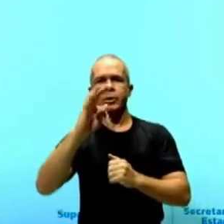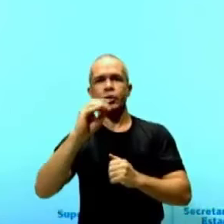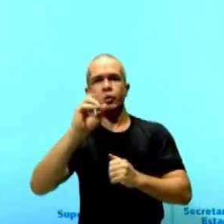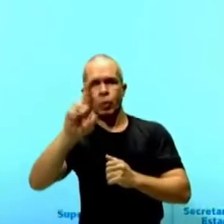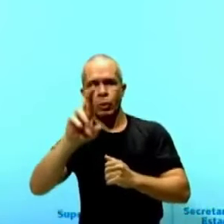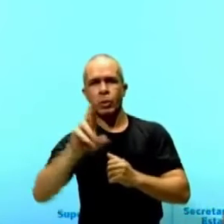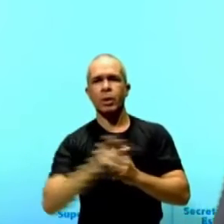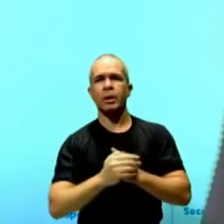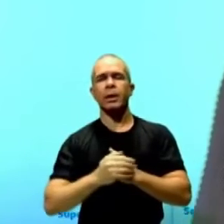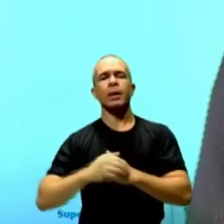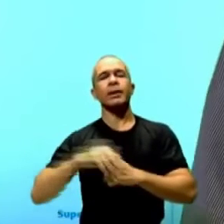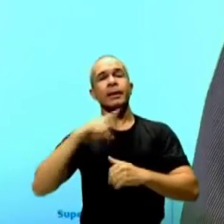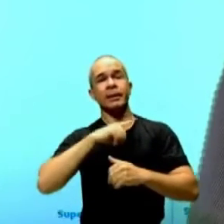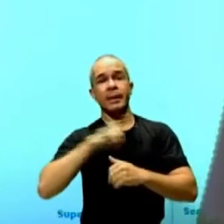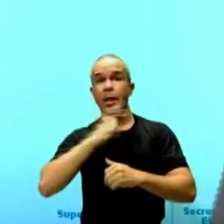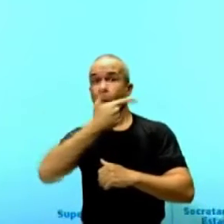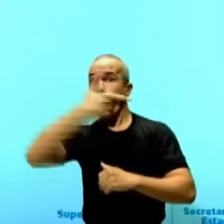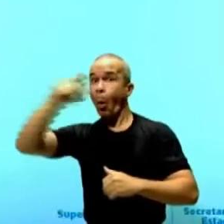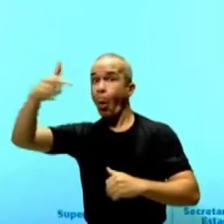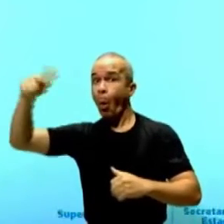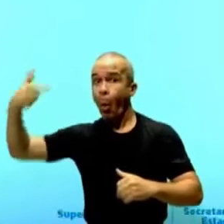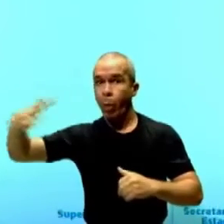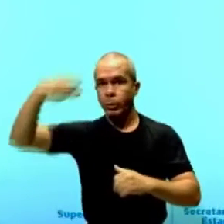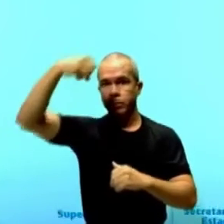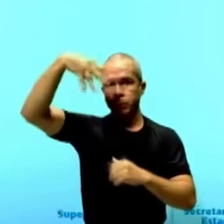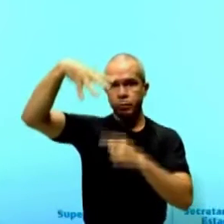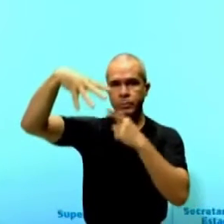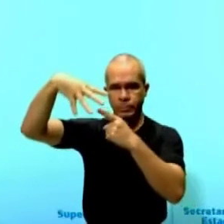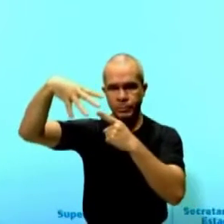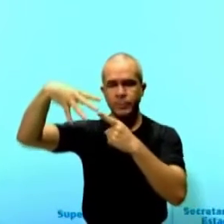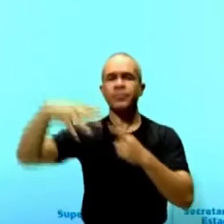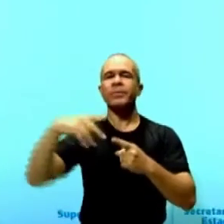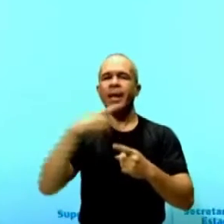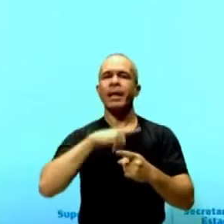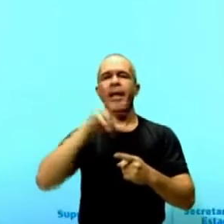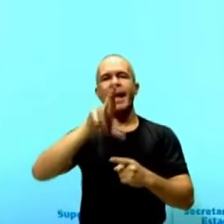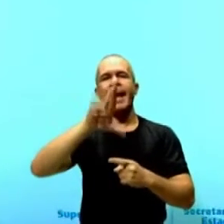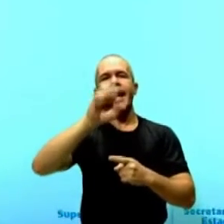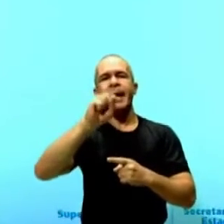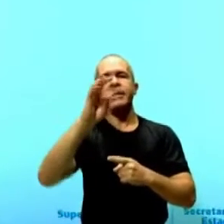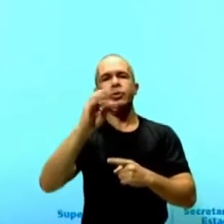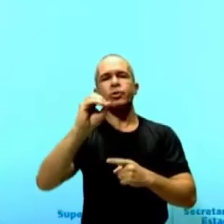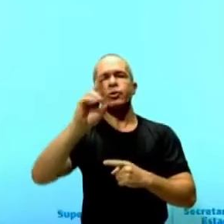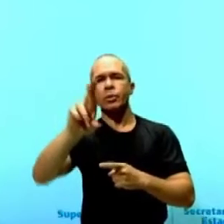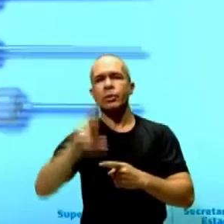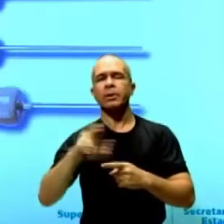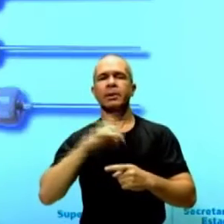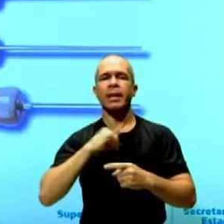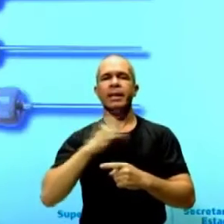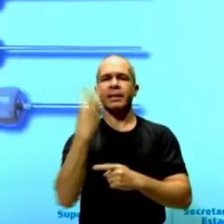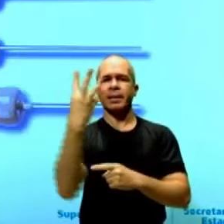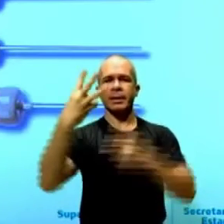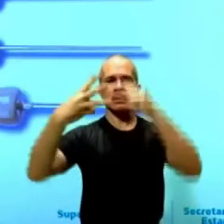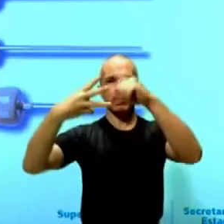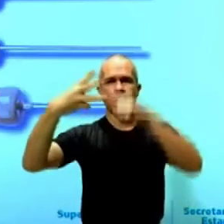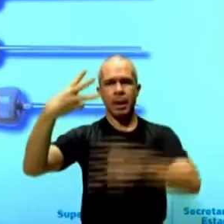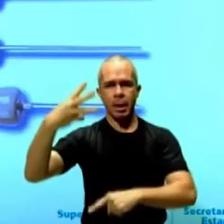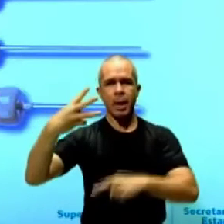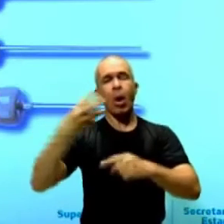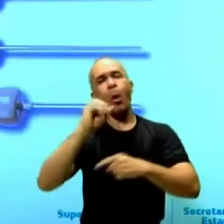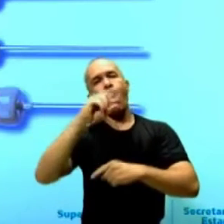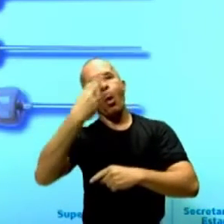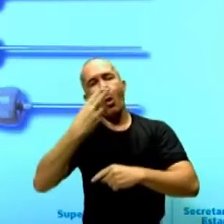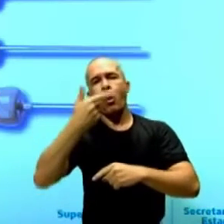Essas lâmpadas, que são de filamento, têm essas três representações que apareceu para você agora. E aí você tem uma outra forma de